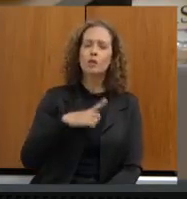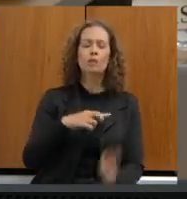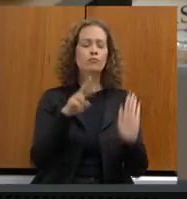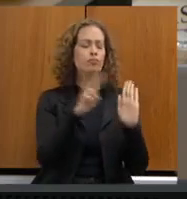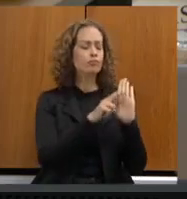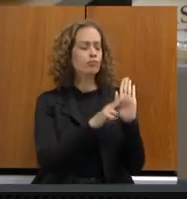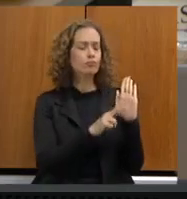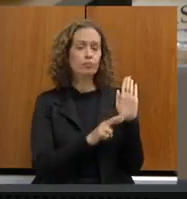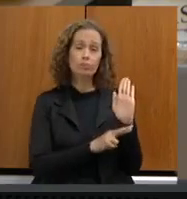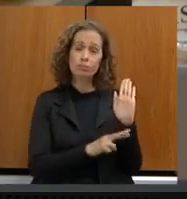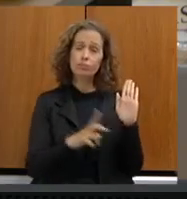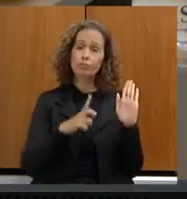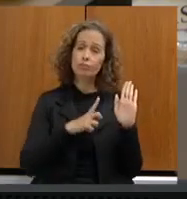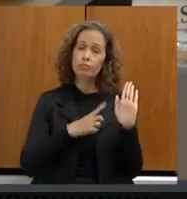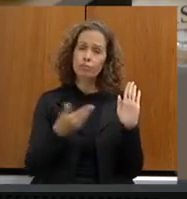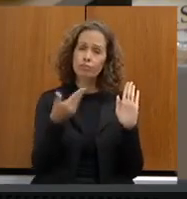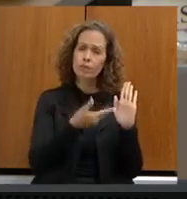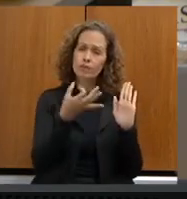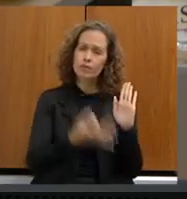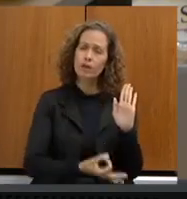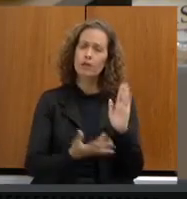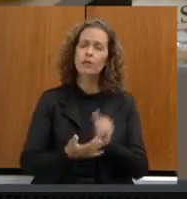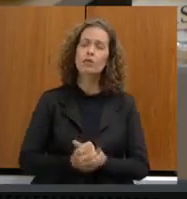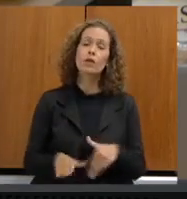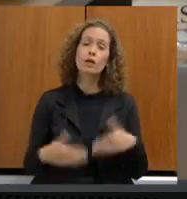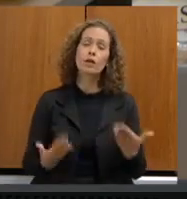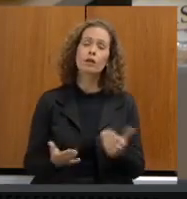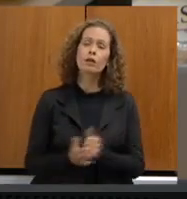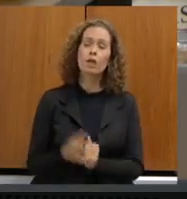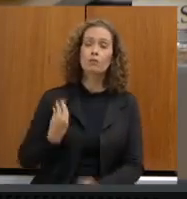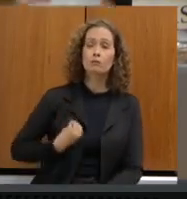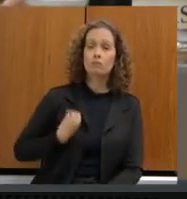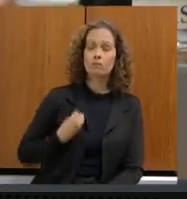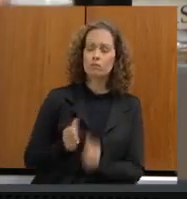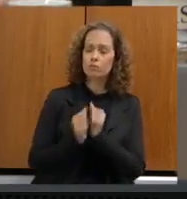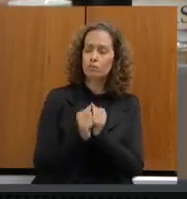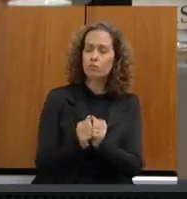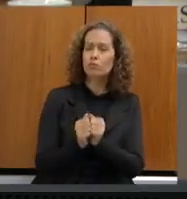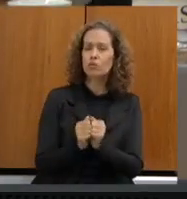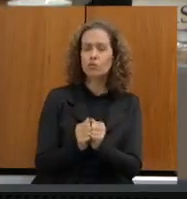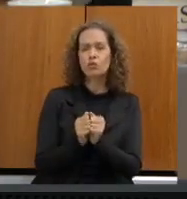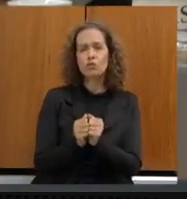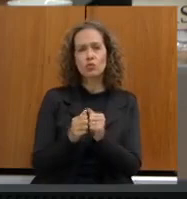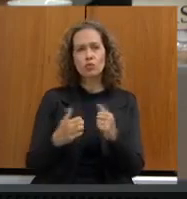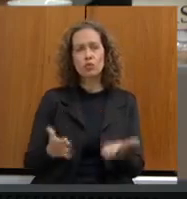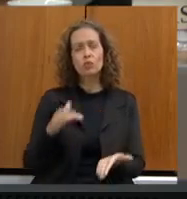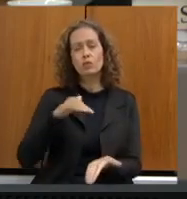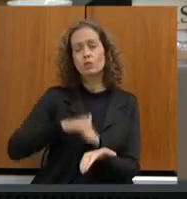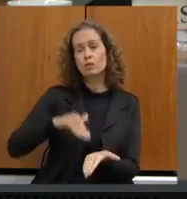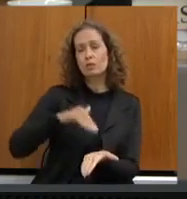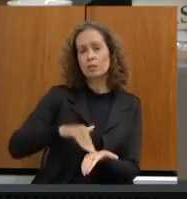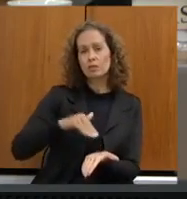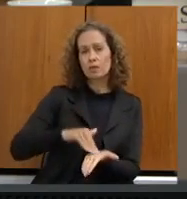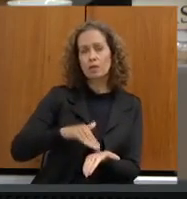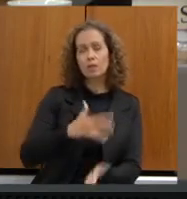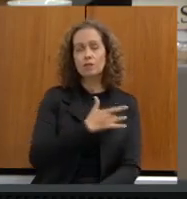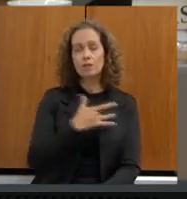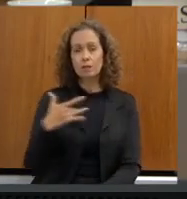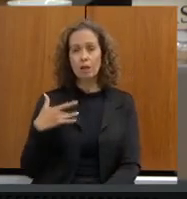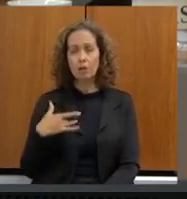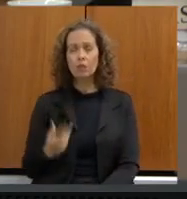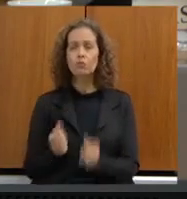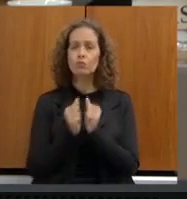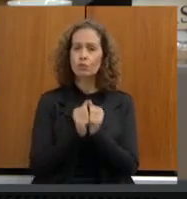mesmo os demais e a gente passa por dia sim então além de participar junto com a Secretaria de Saúde